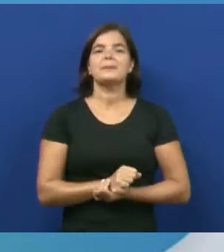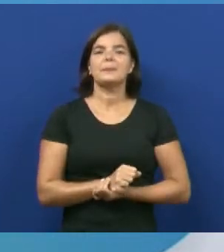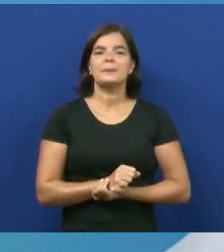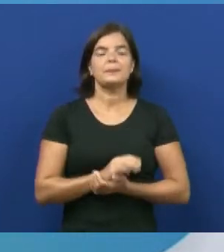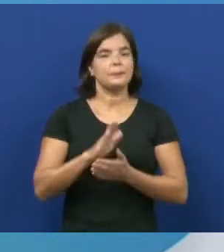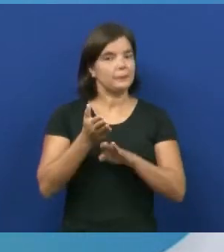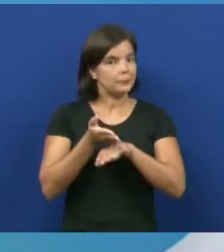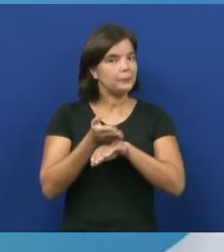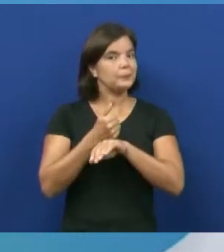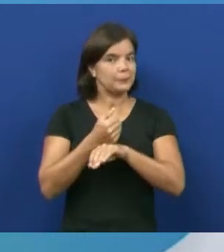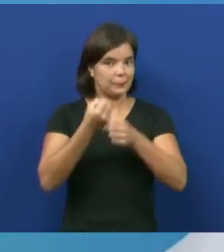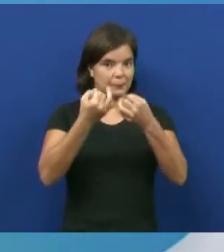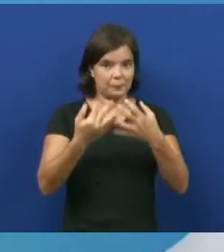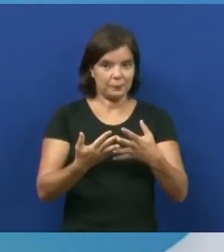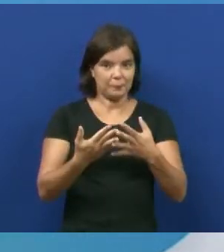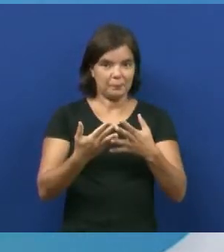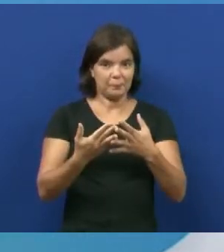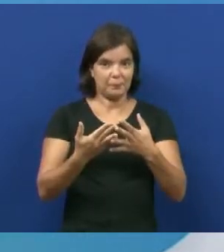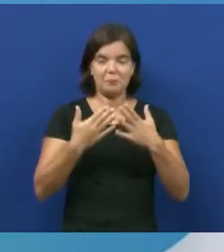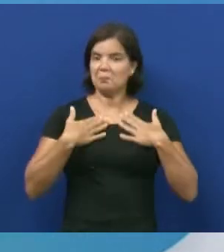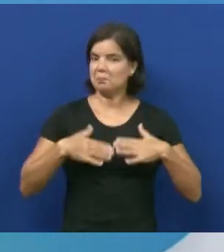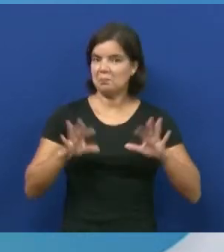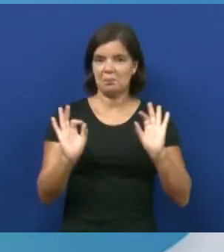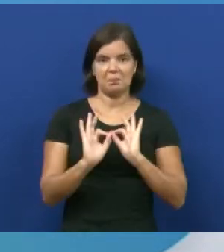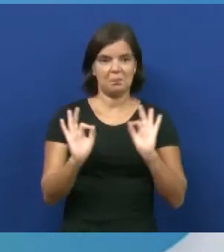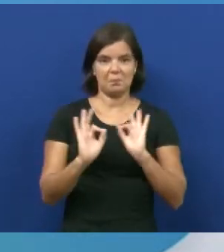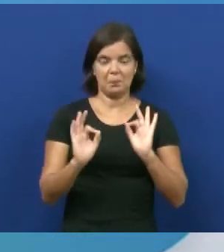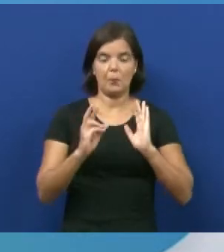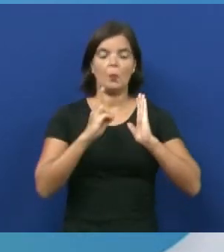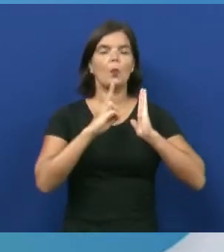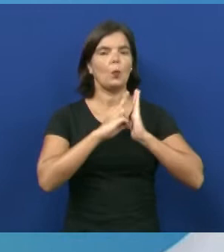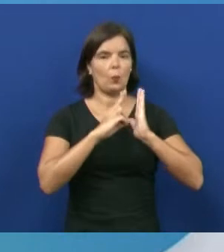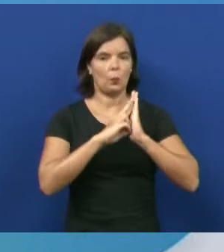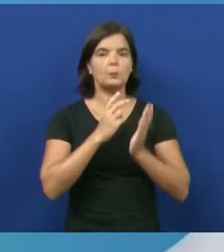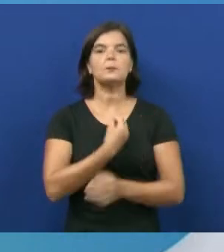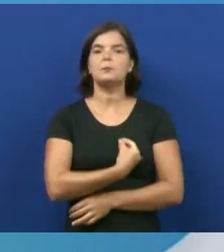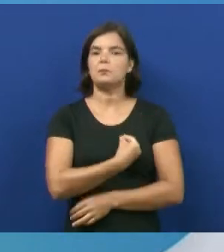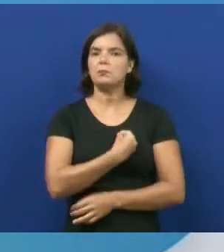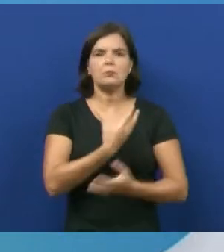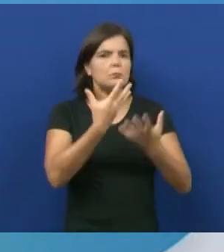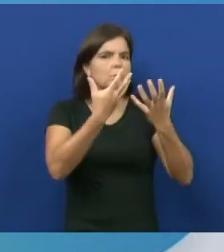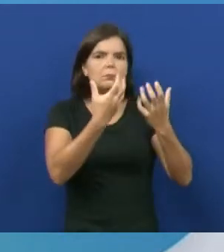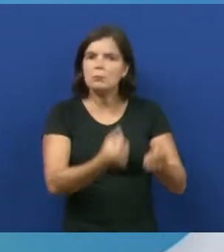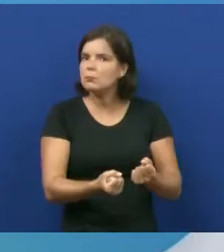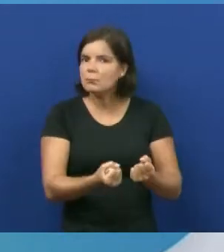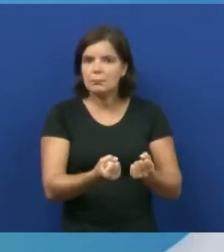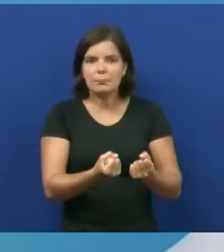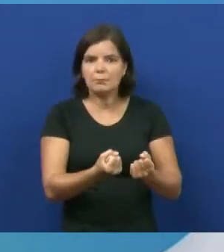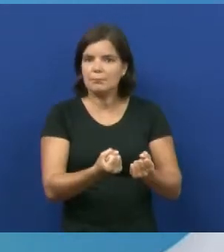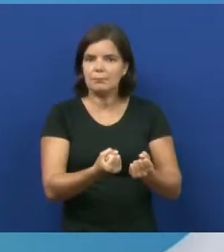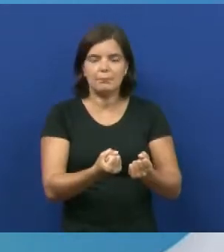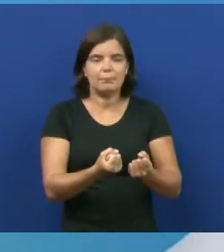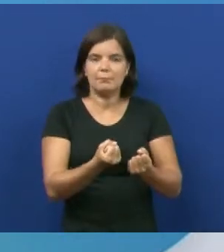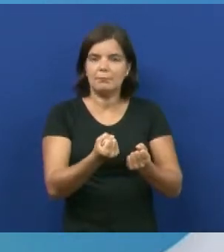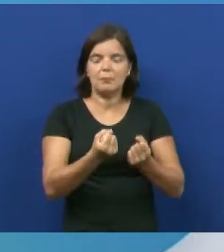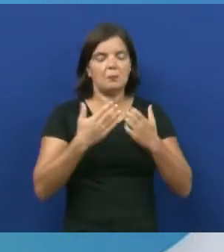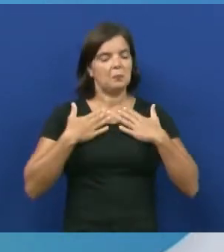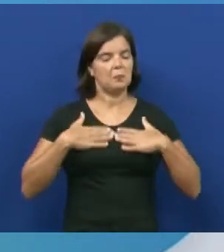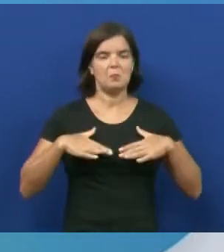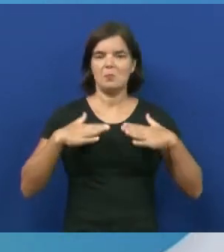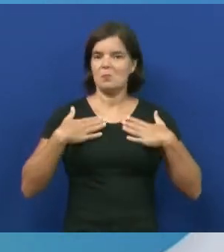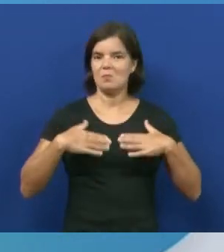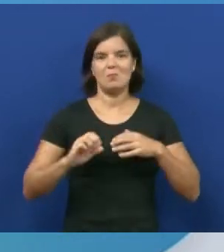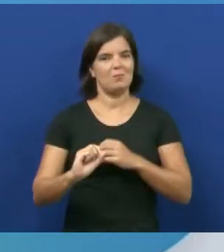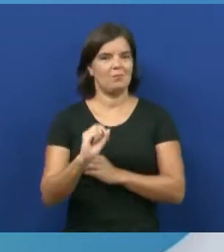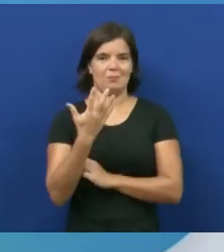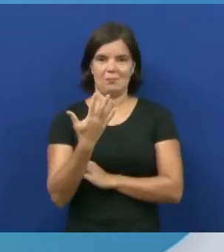Vou te adiantar um pouquinho. Não foi nada pacífico. Os índios que aqui viviam não aceitaram de forma pacífica o que